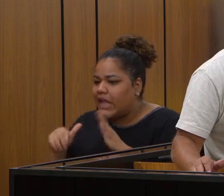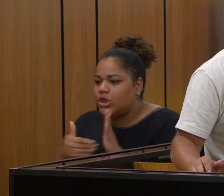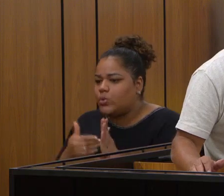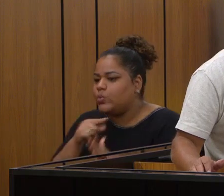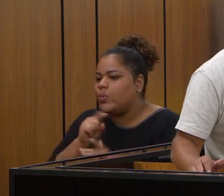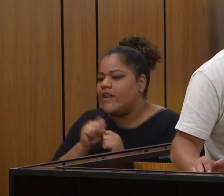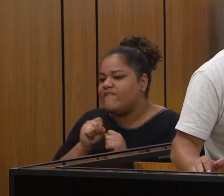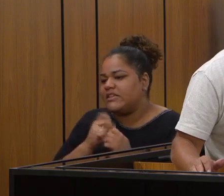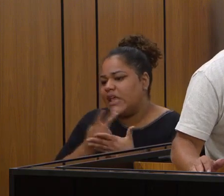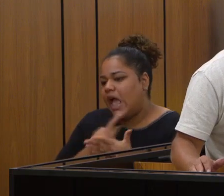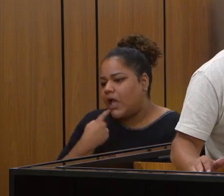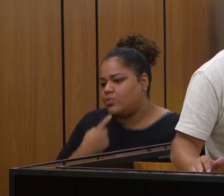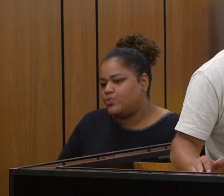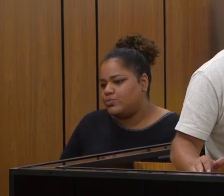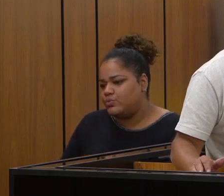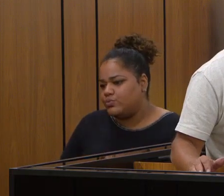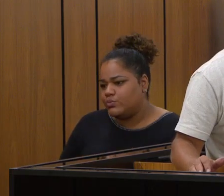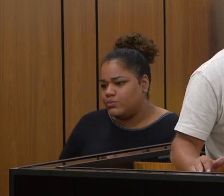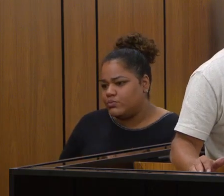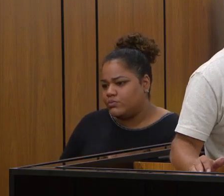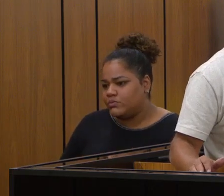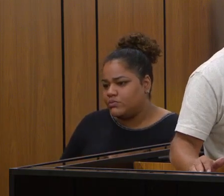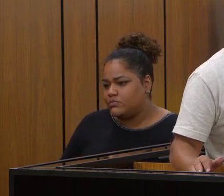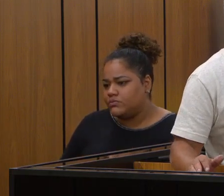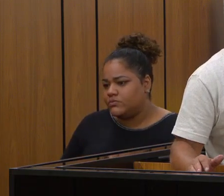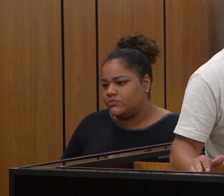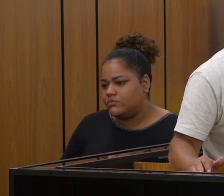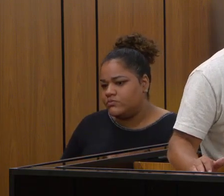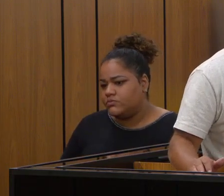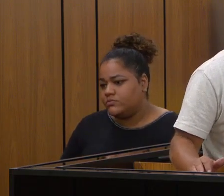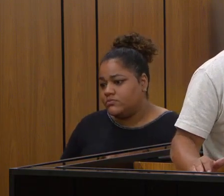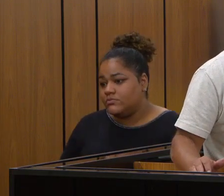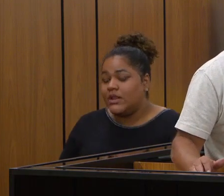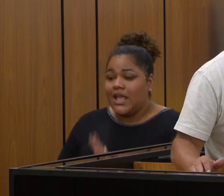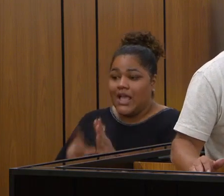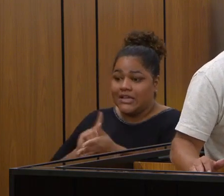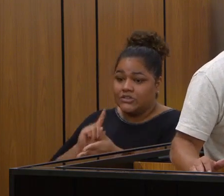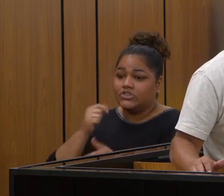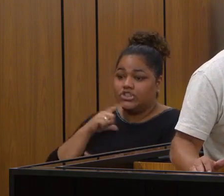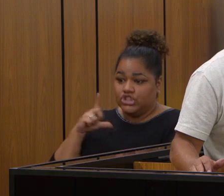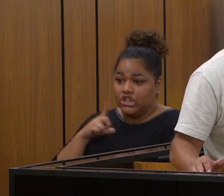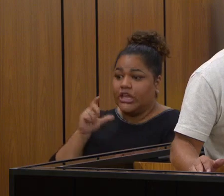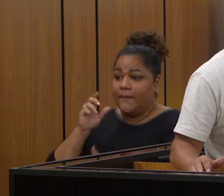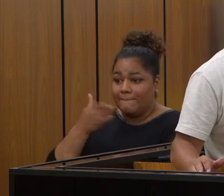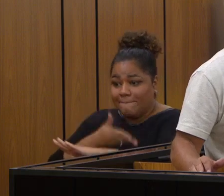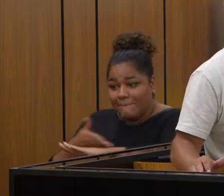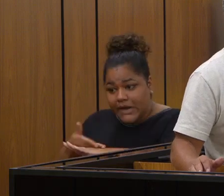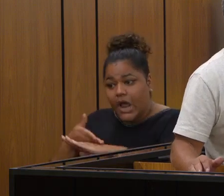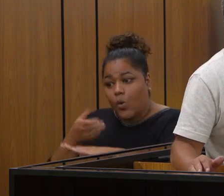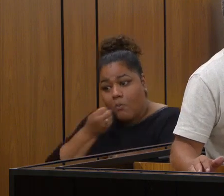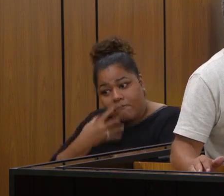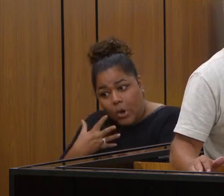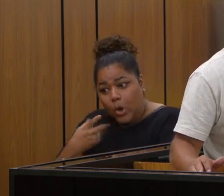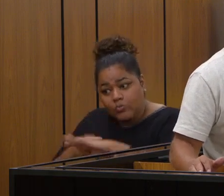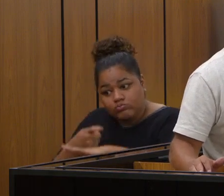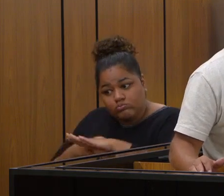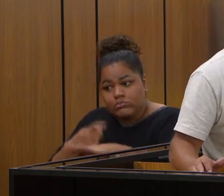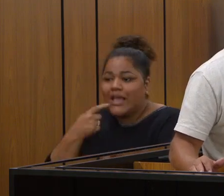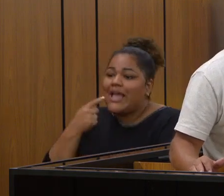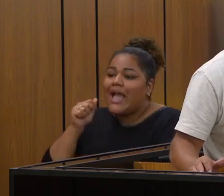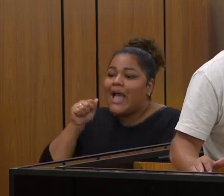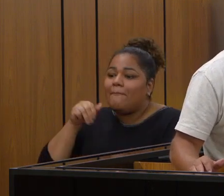então onde tinha uma alma que era muito bom Eles colocaram resina